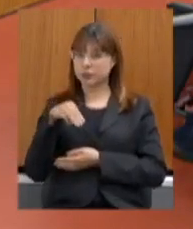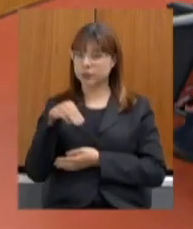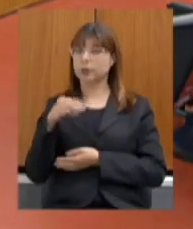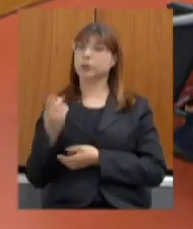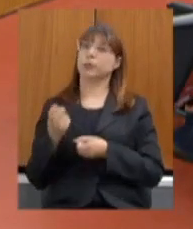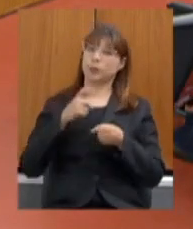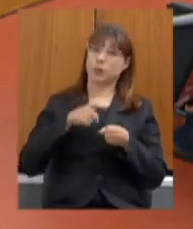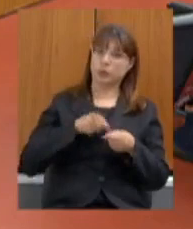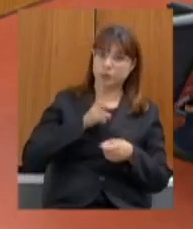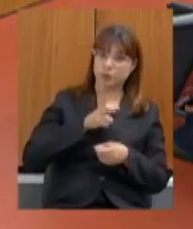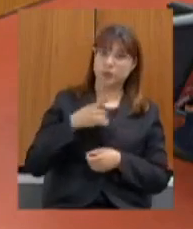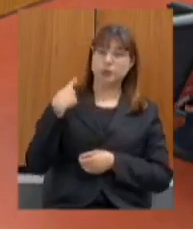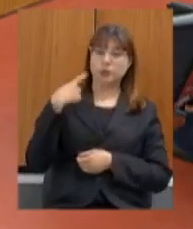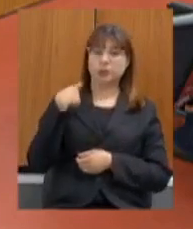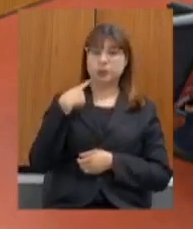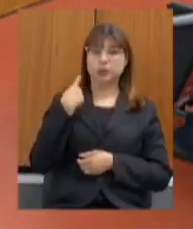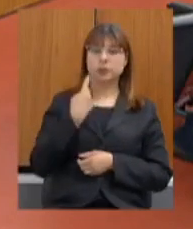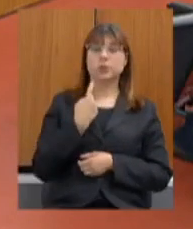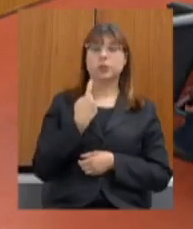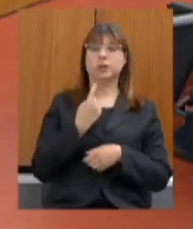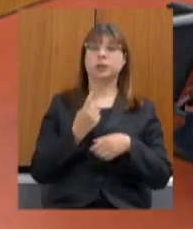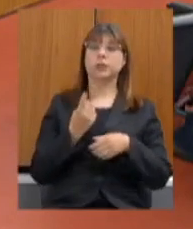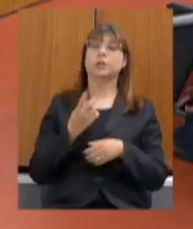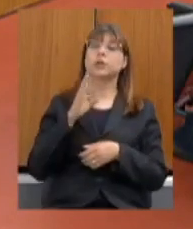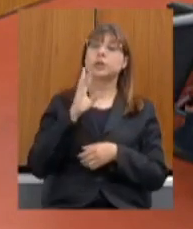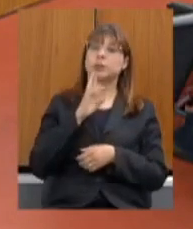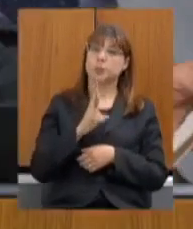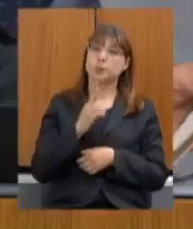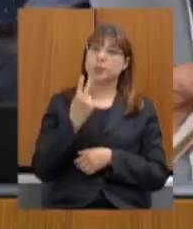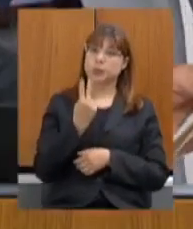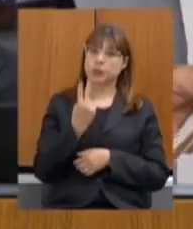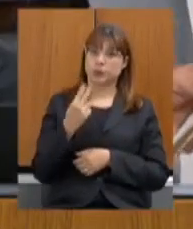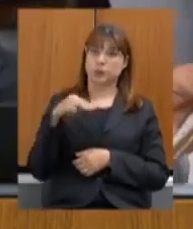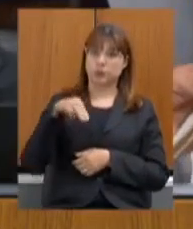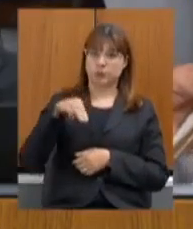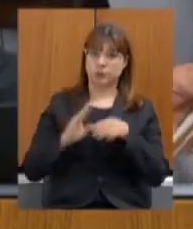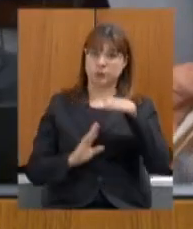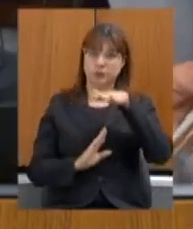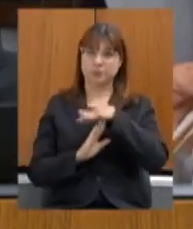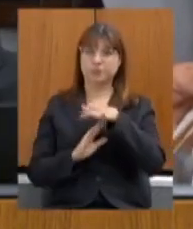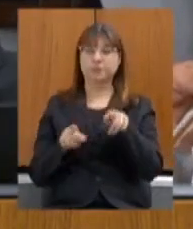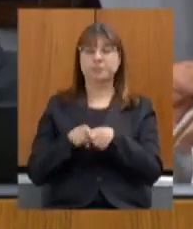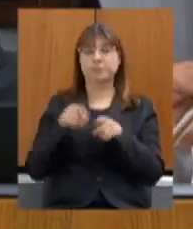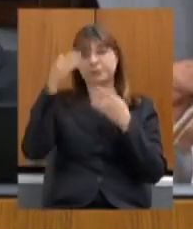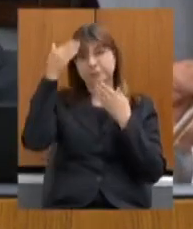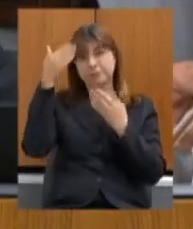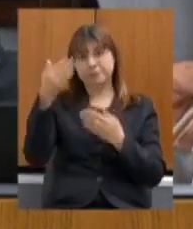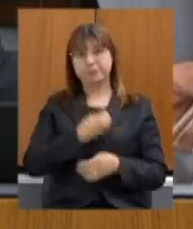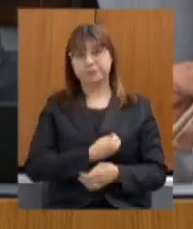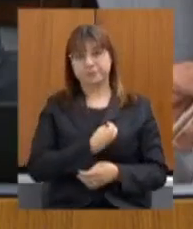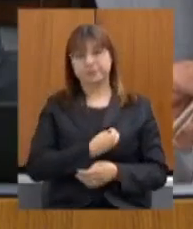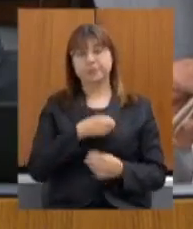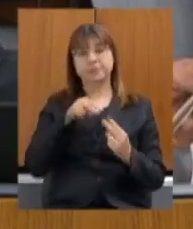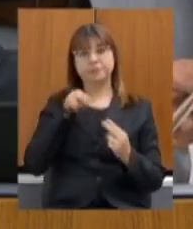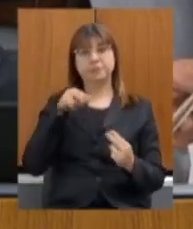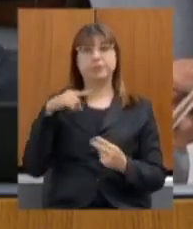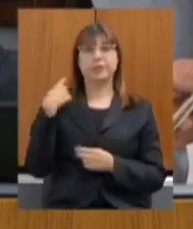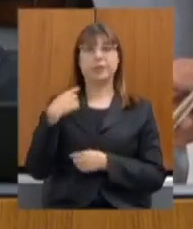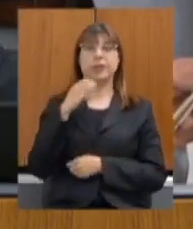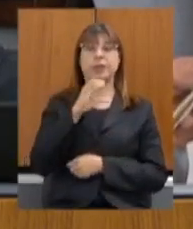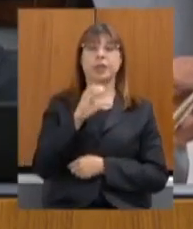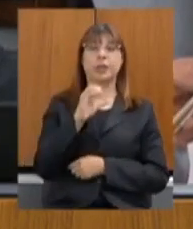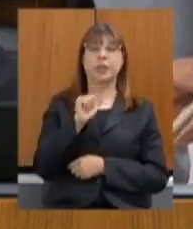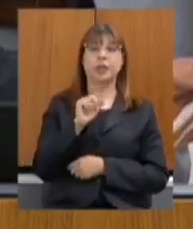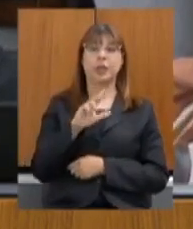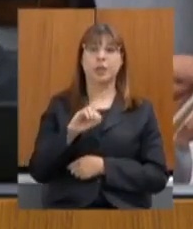poderá fazer suas considerações finais no prazo de dois minutos. Quero agradecer a presença aqui também conosco, de maneira remota, o deputado Carlos